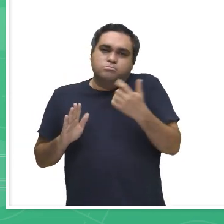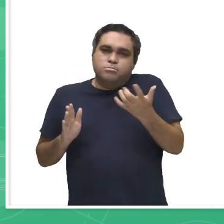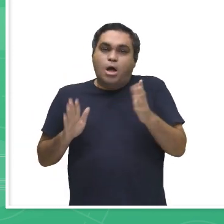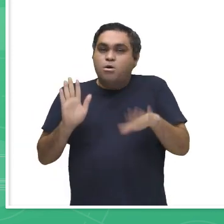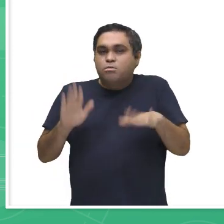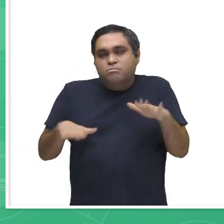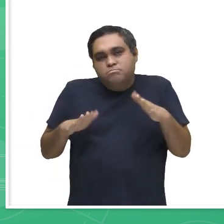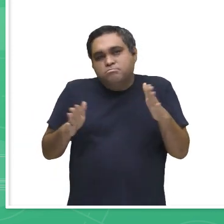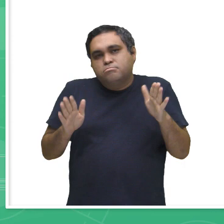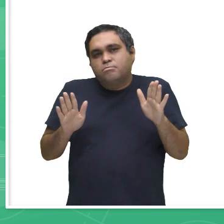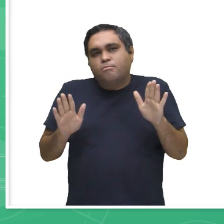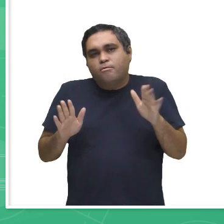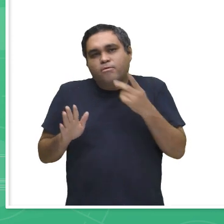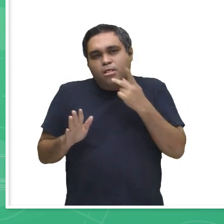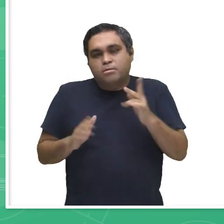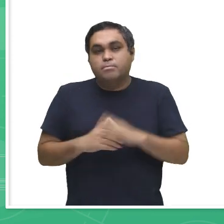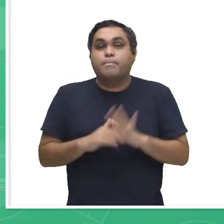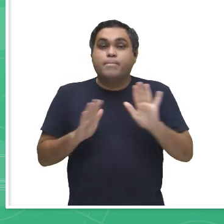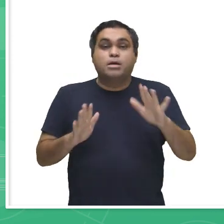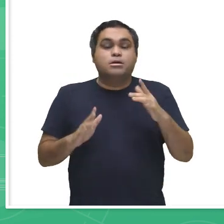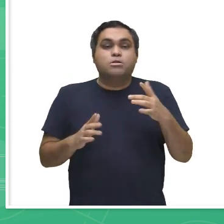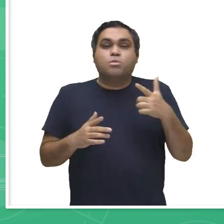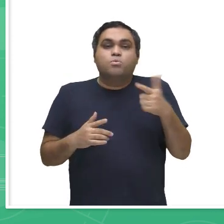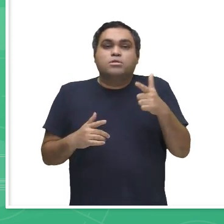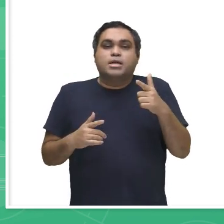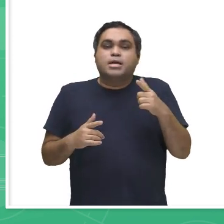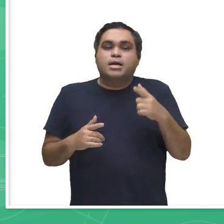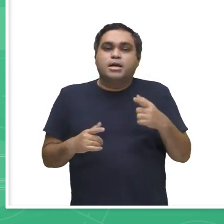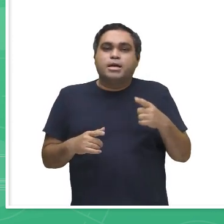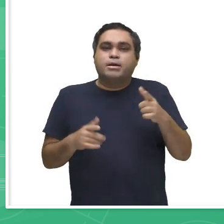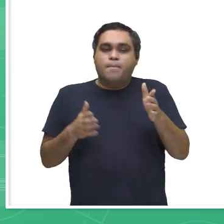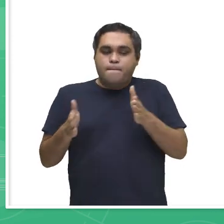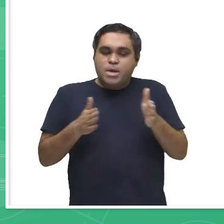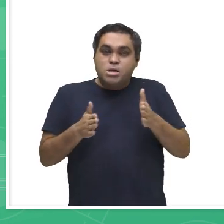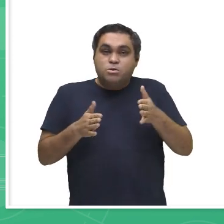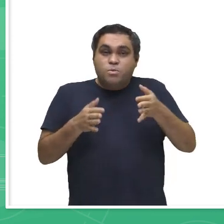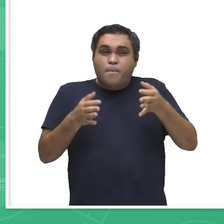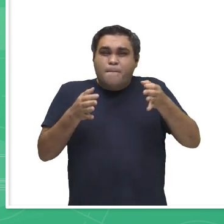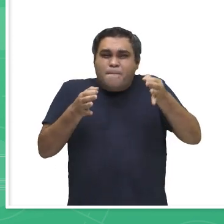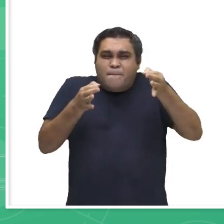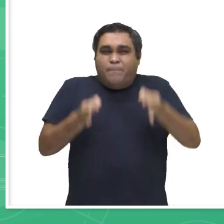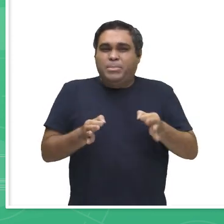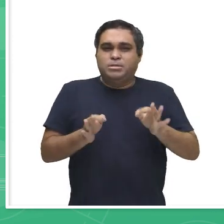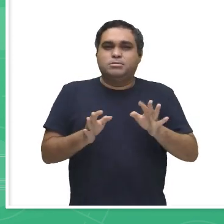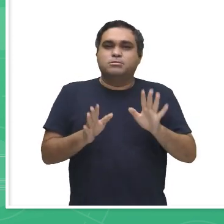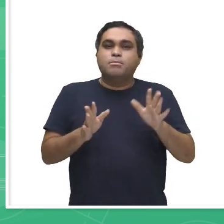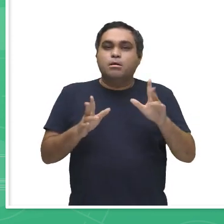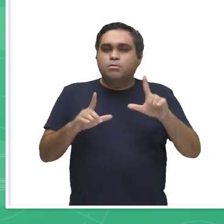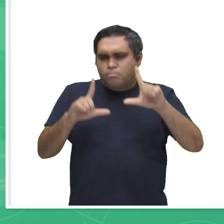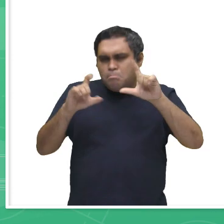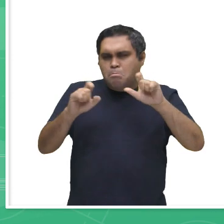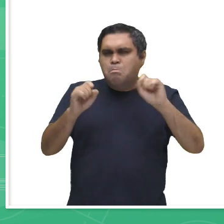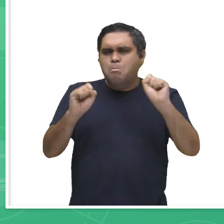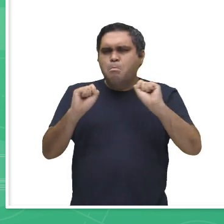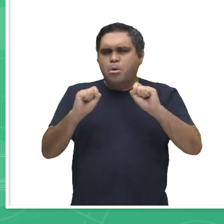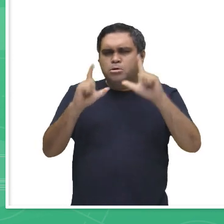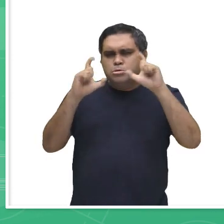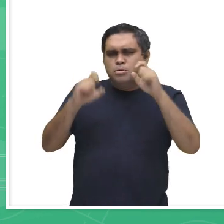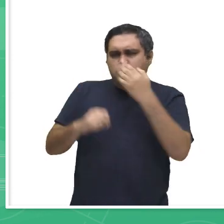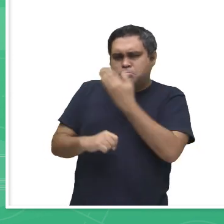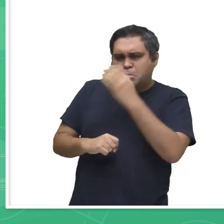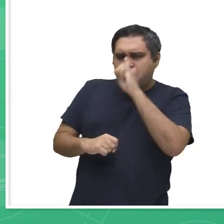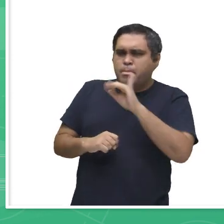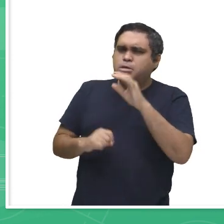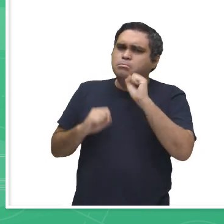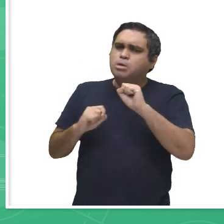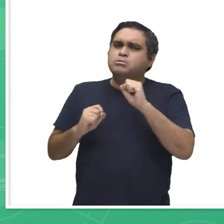Se vocês olharem aqui esse mapa mental, vocês vão perceber bem bacana. Tira uma foto dele aí, tira logo uma foto, grava ele, bota